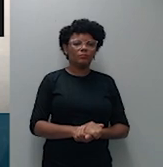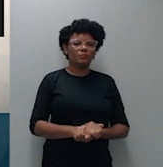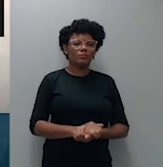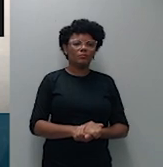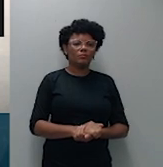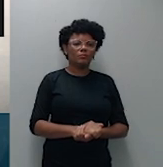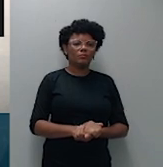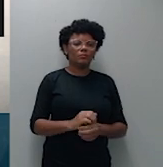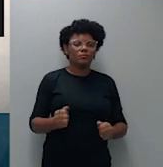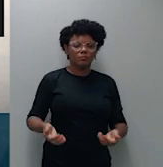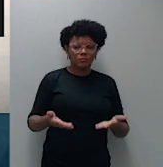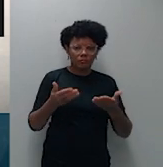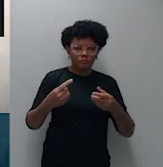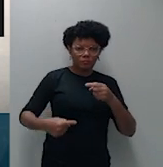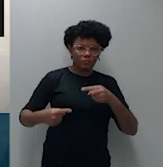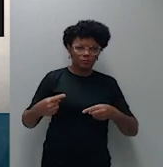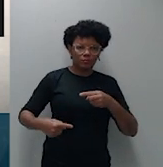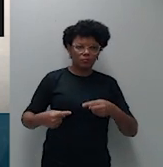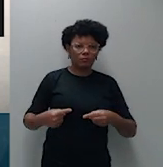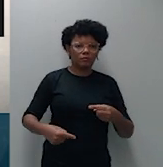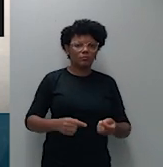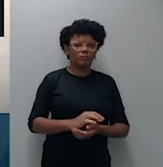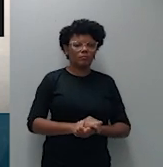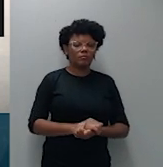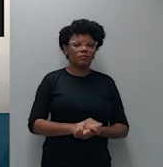coloca o tema ainda bate